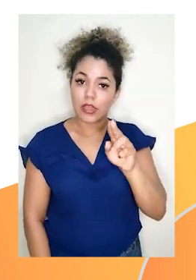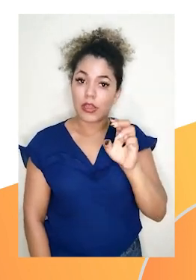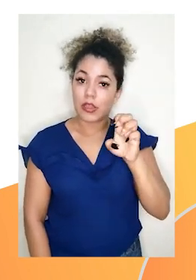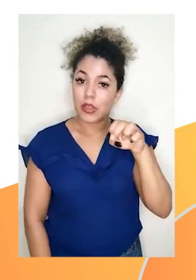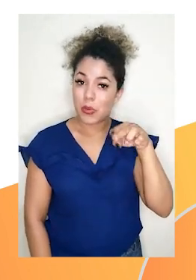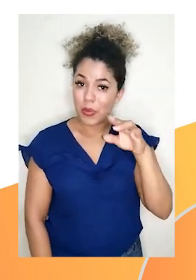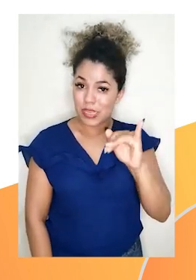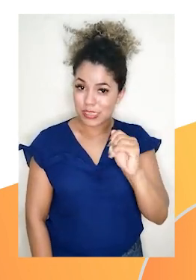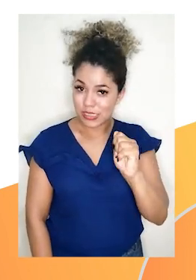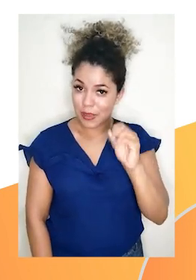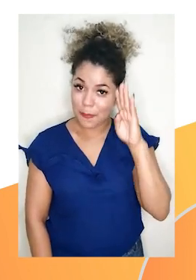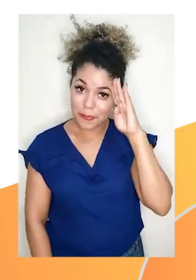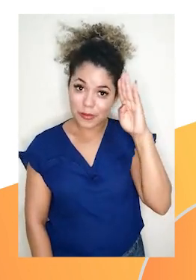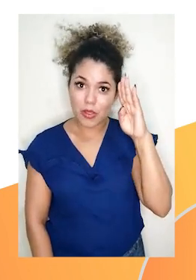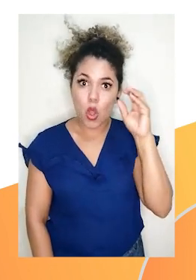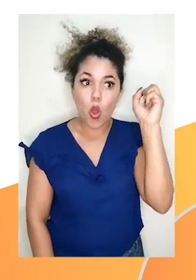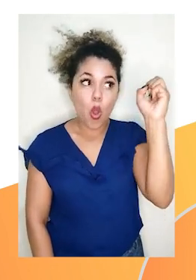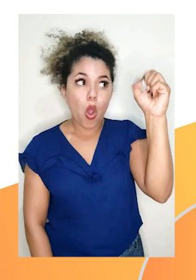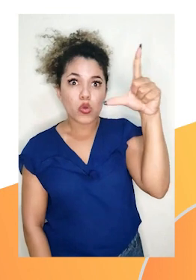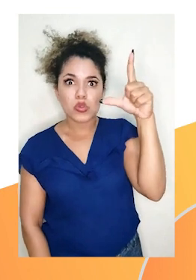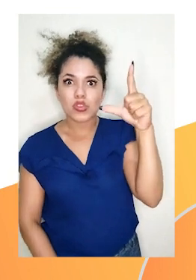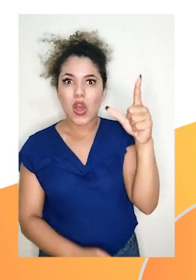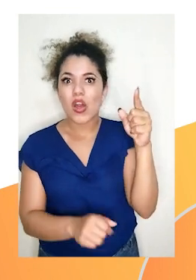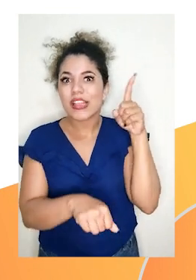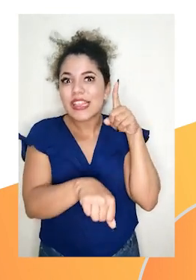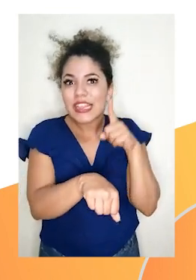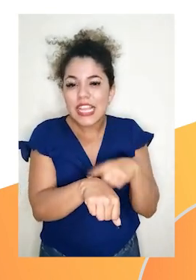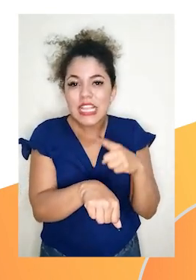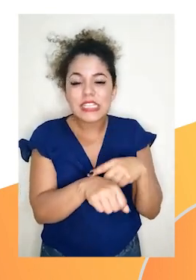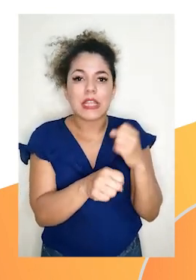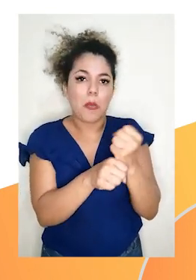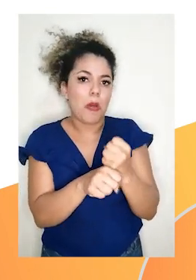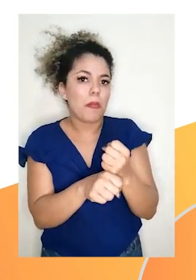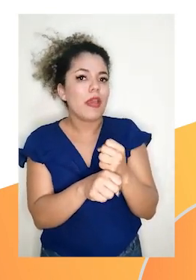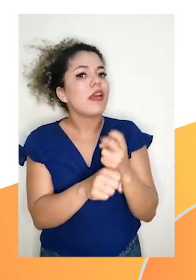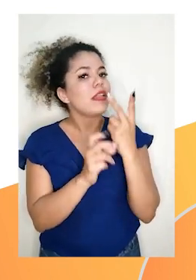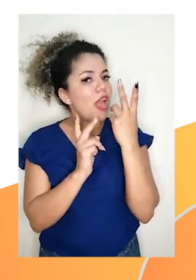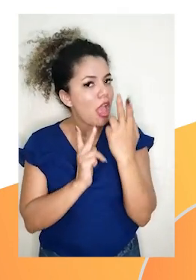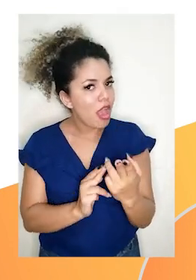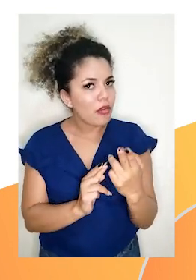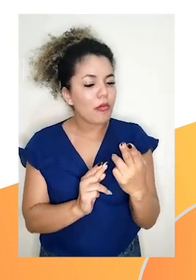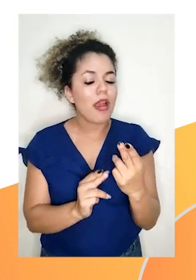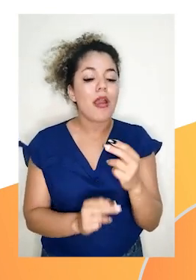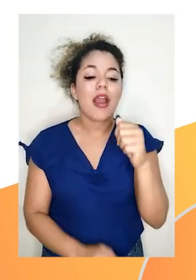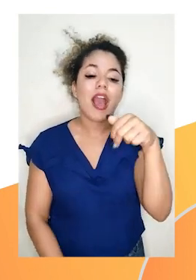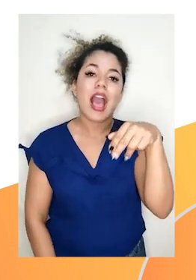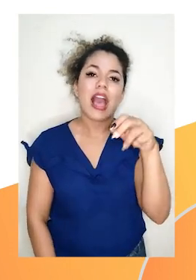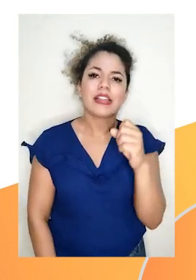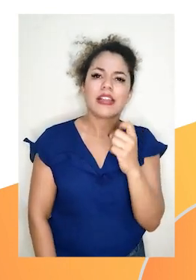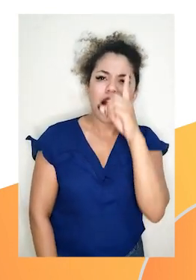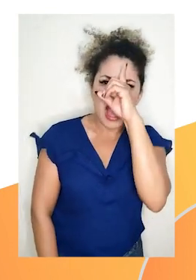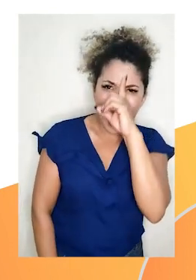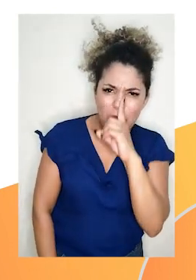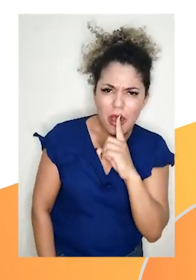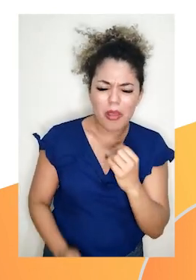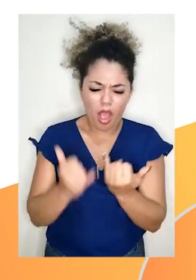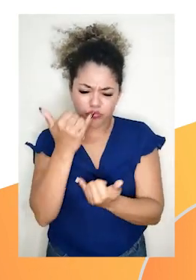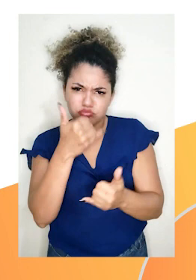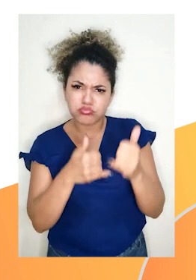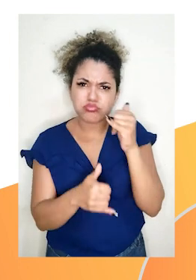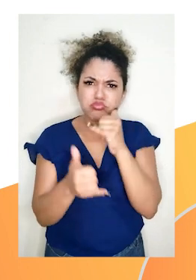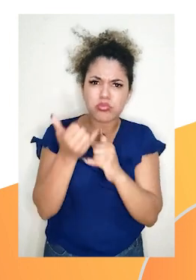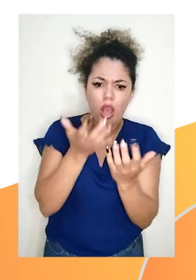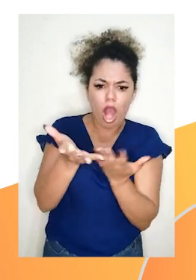Sol, nesse momento, ele se encontra caracterizado como uma anã amarela. alta produtividade, alta reação